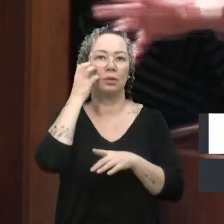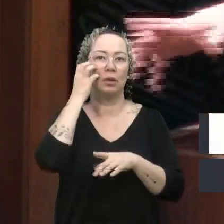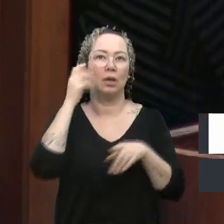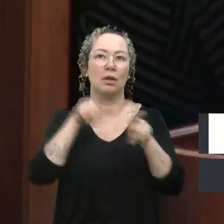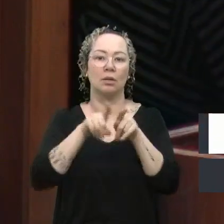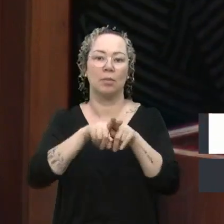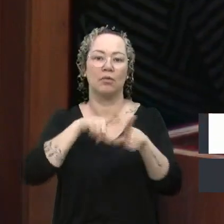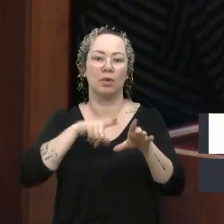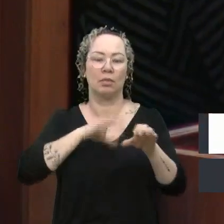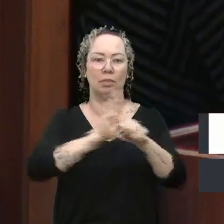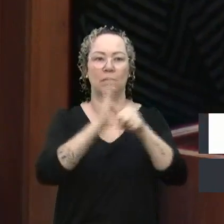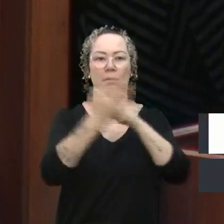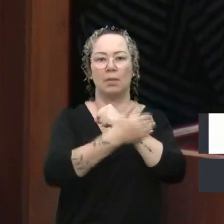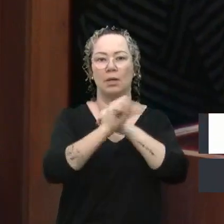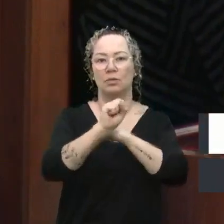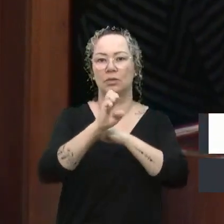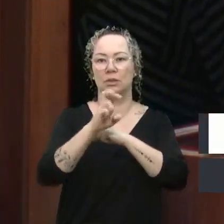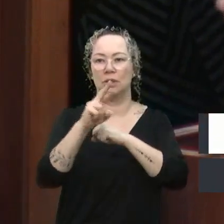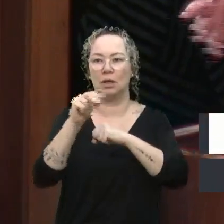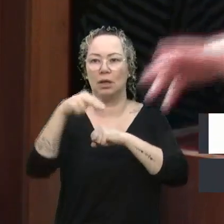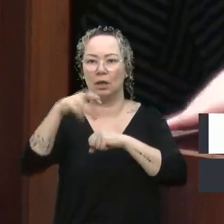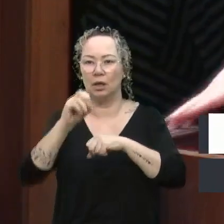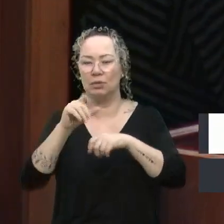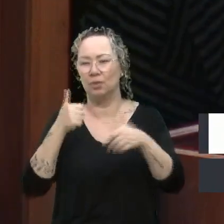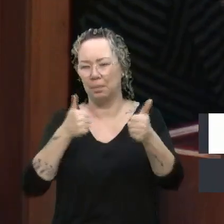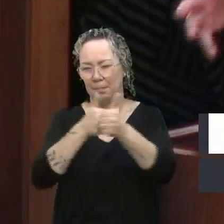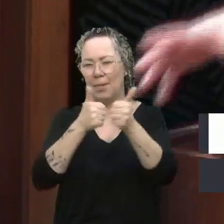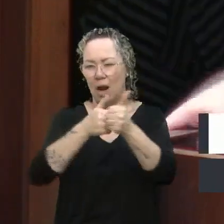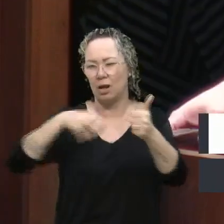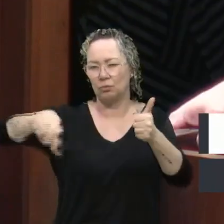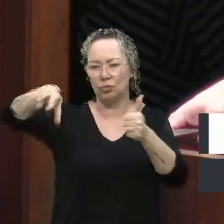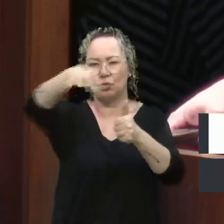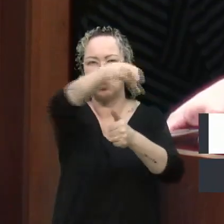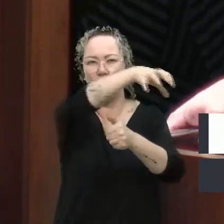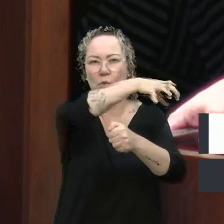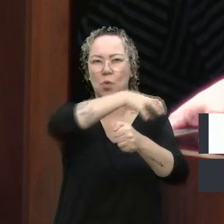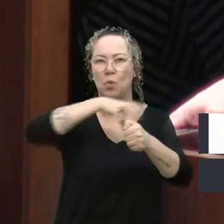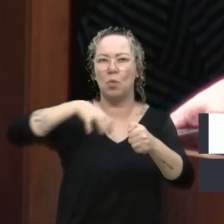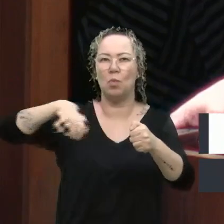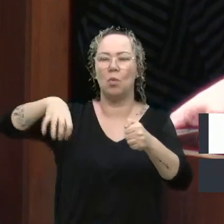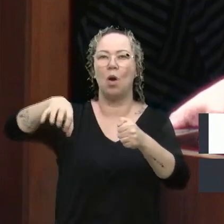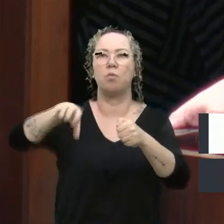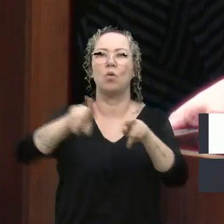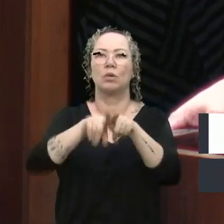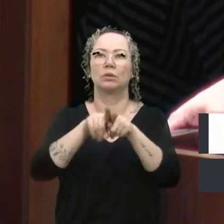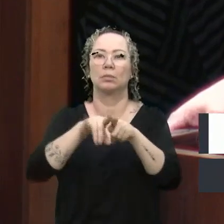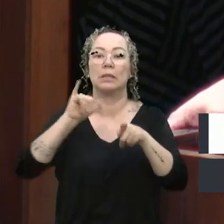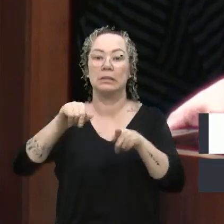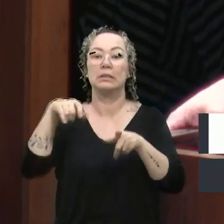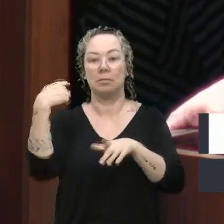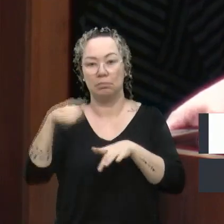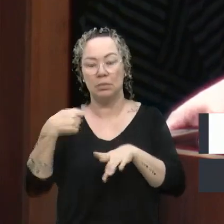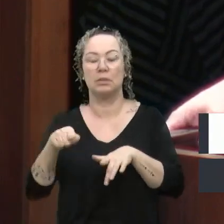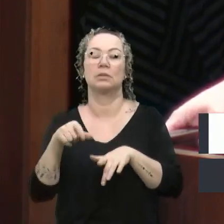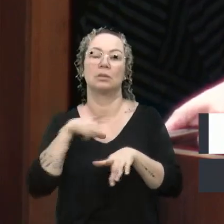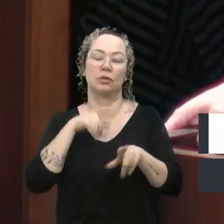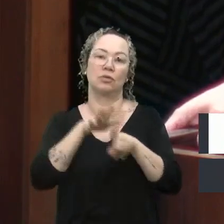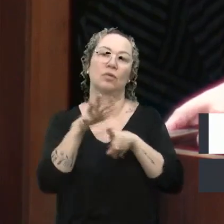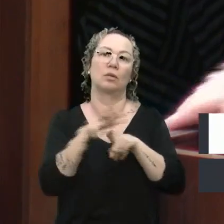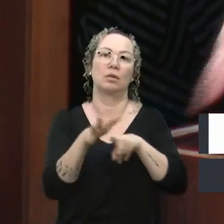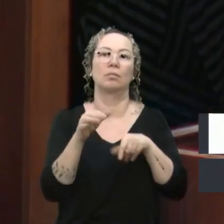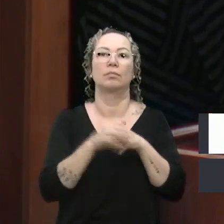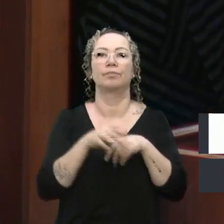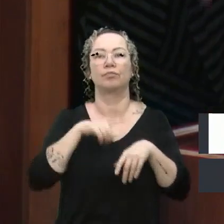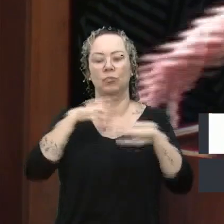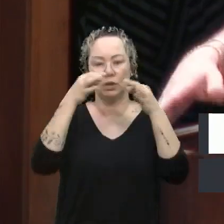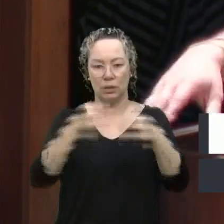Serrano, enfim, os bairros próximos ali, vai atender diversos bairros próximos, se for demandado, se assim for. Então, com certeza, a